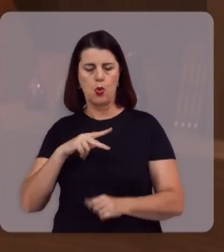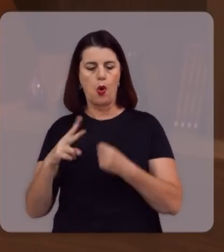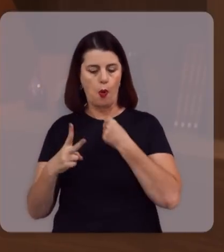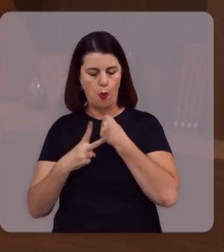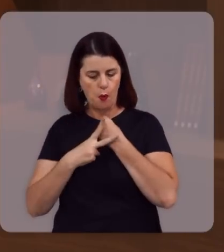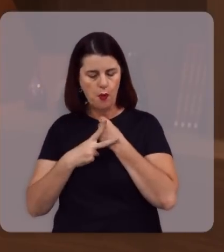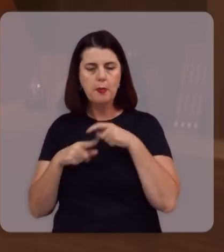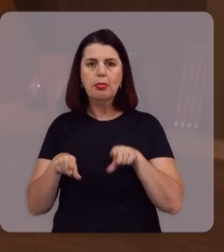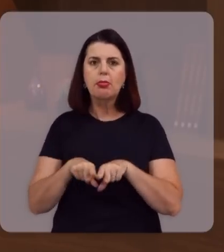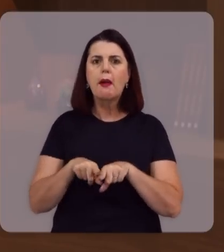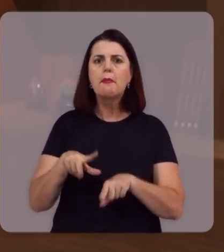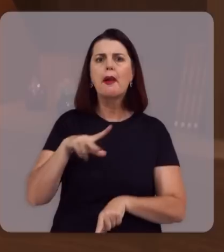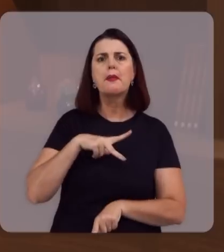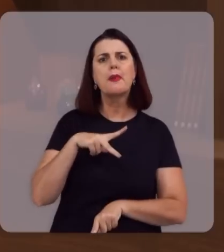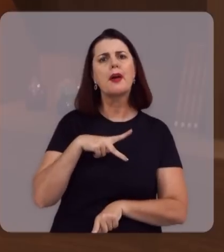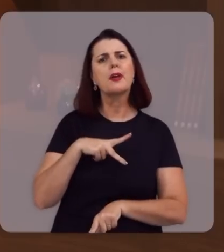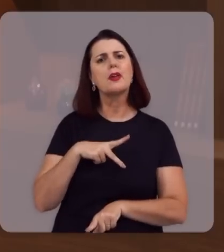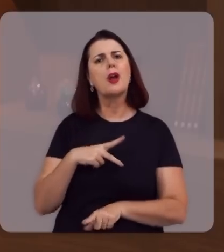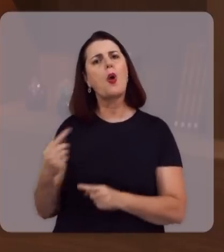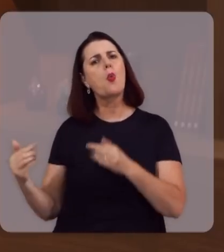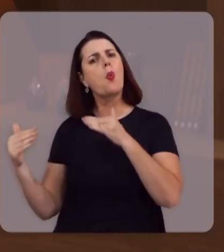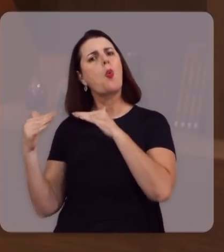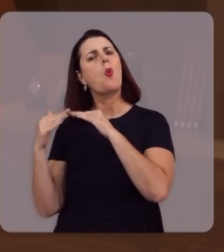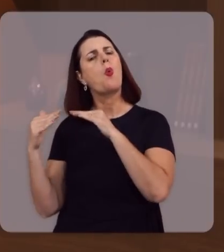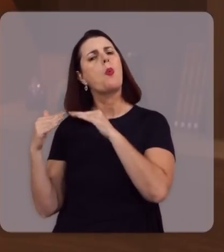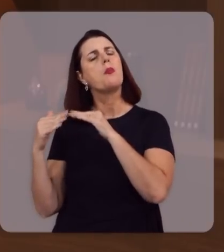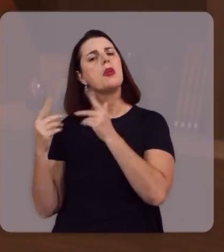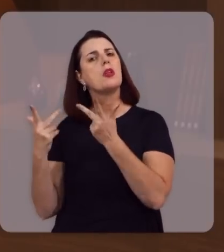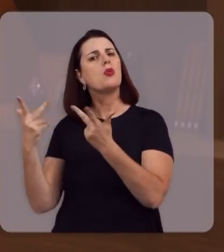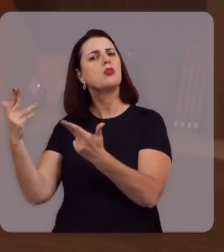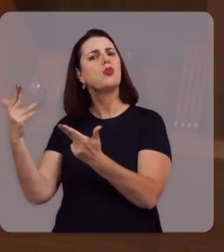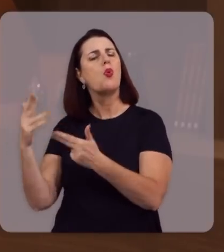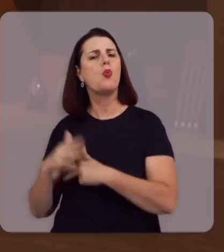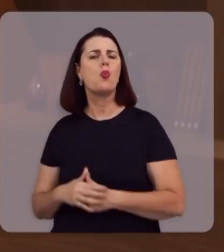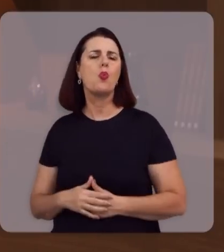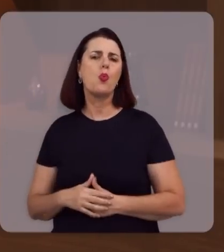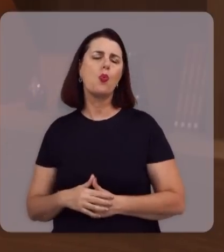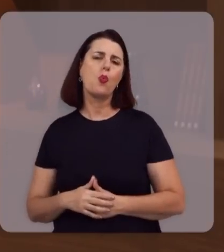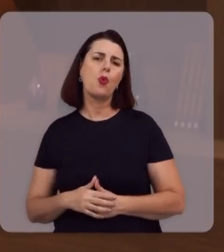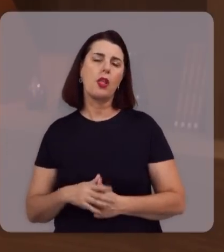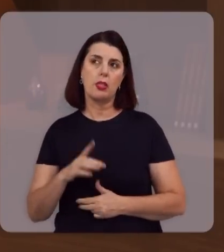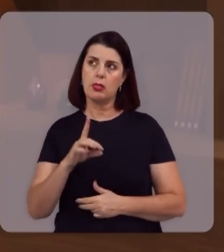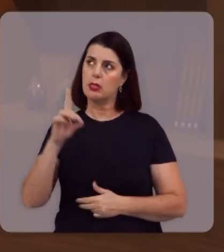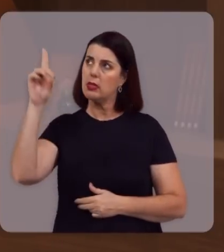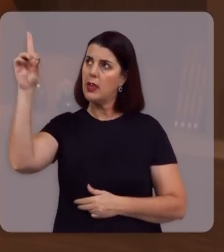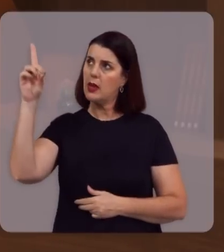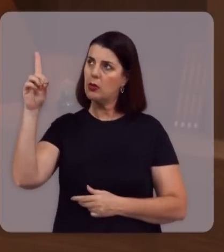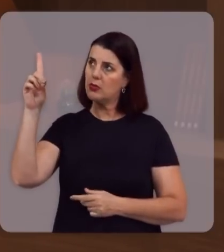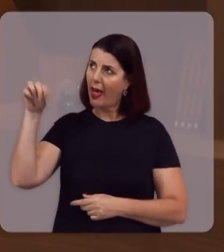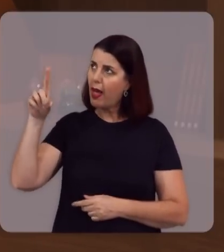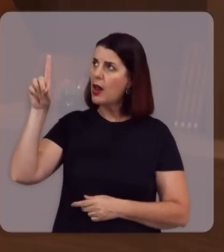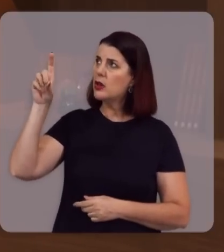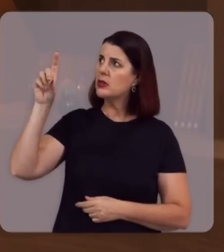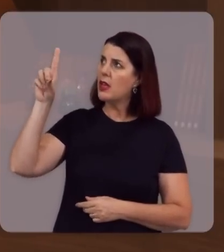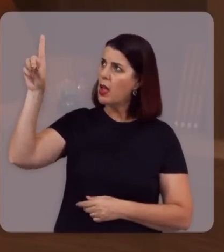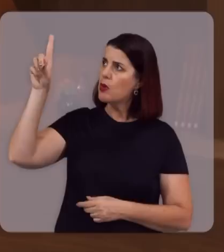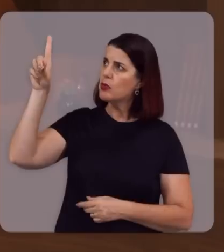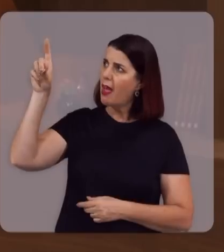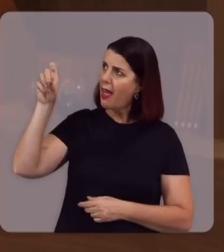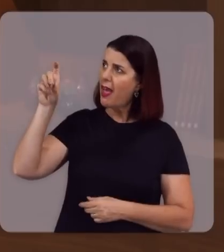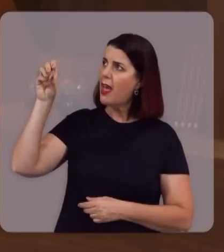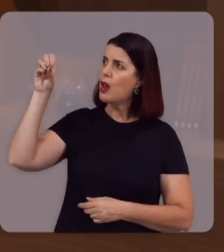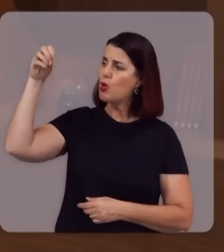o é sendo da mesma essência, da mesma substância que Deus. Deus de Deus, luz de luz,